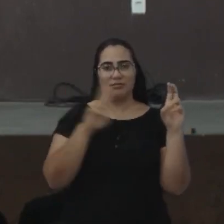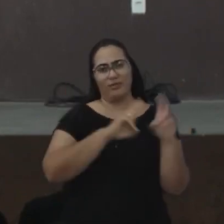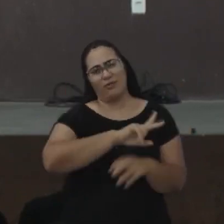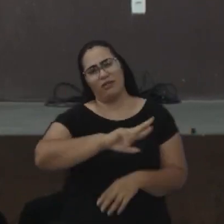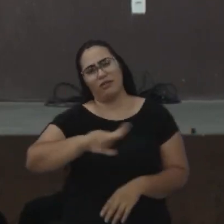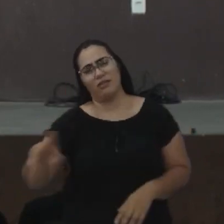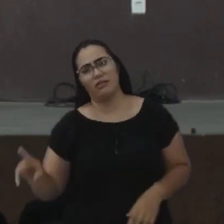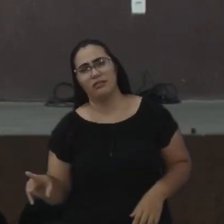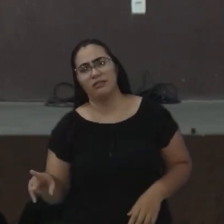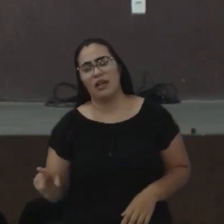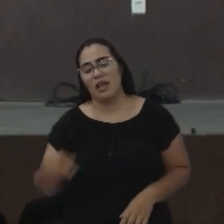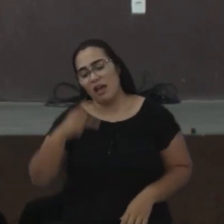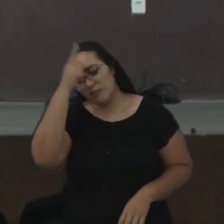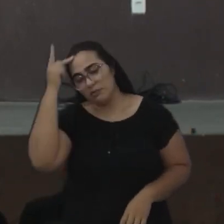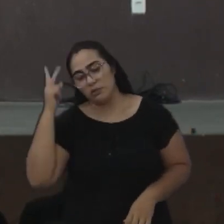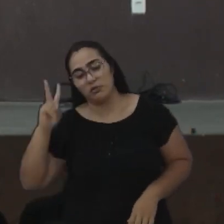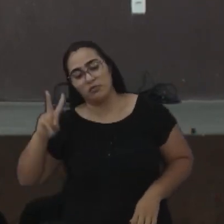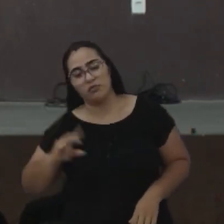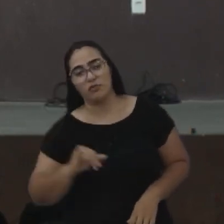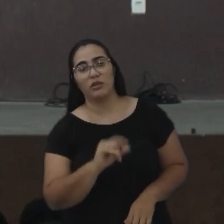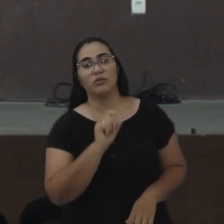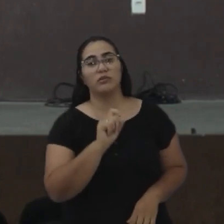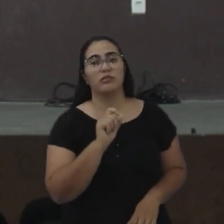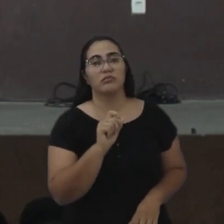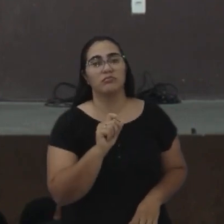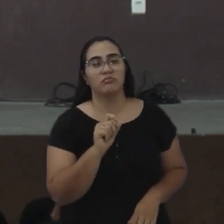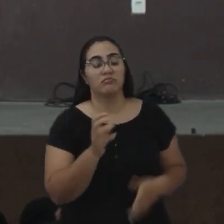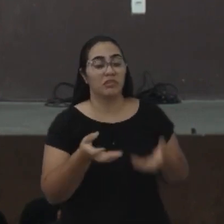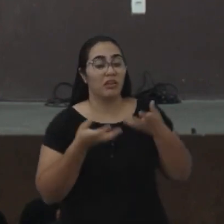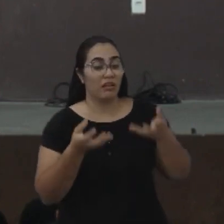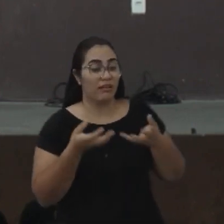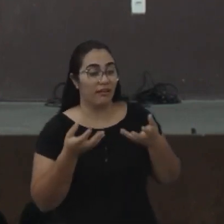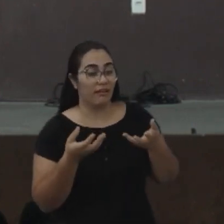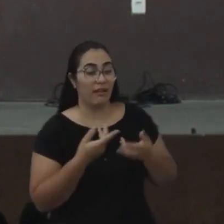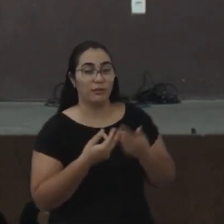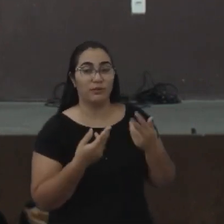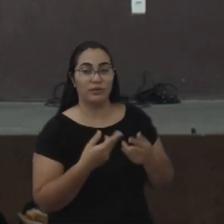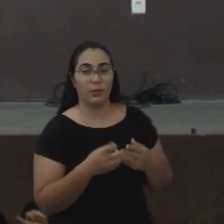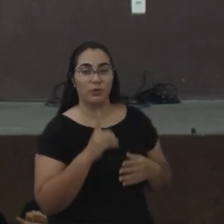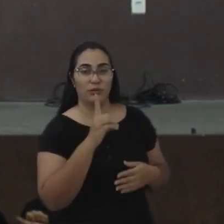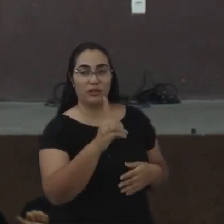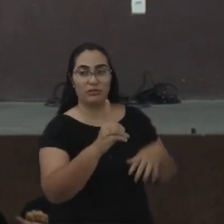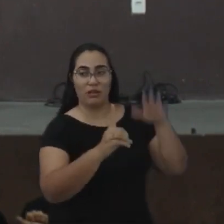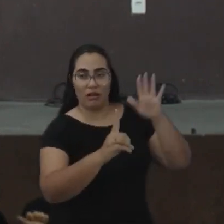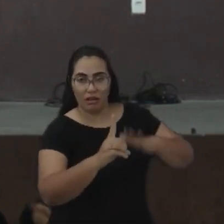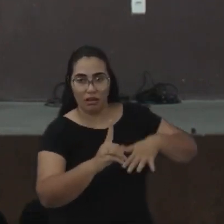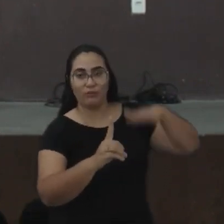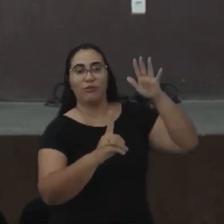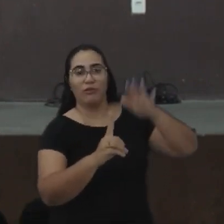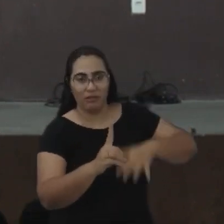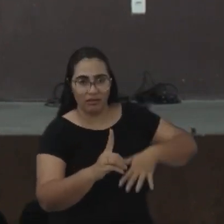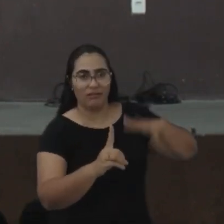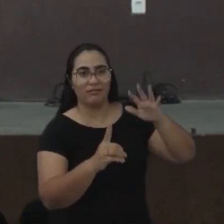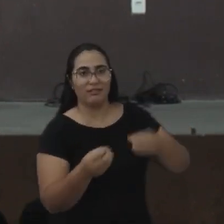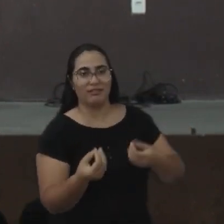E os adoradores que estão ali estão em busca do que aquele Deus adorado está oferecendo para eles.